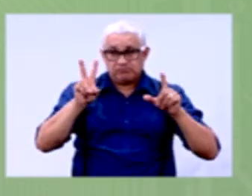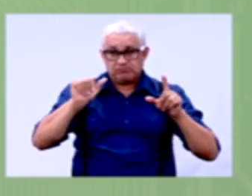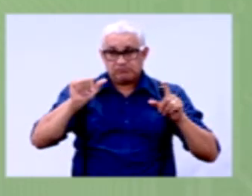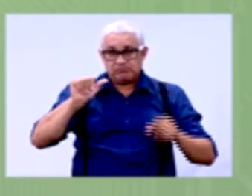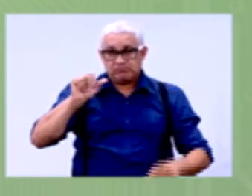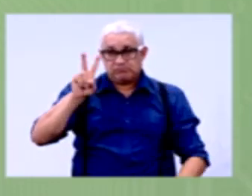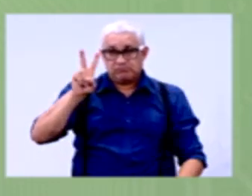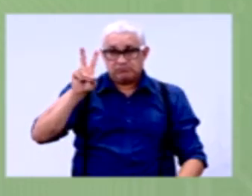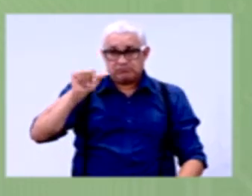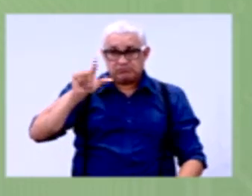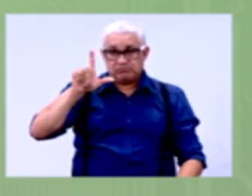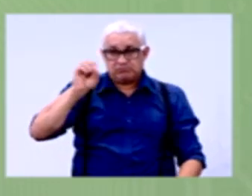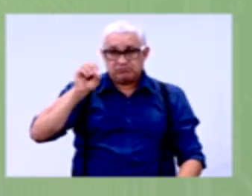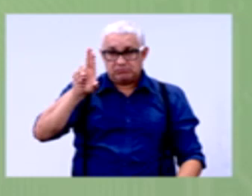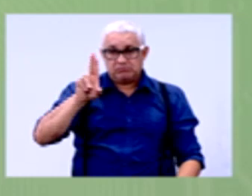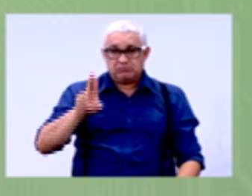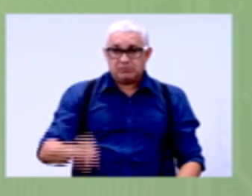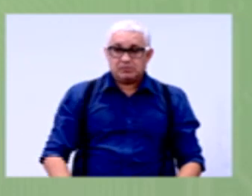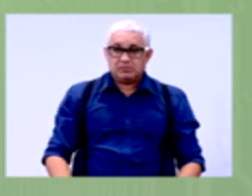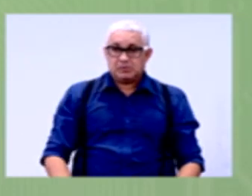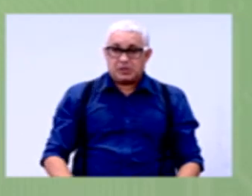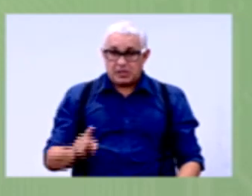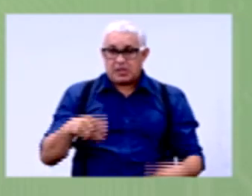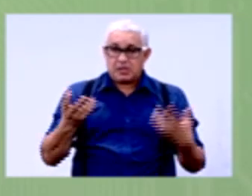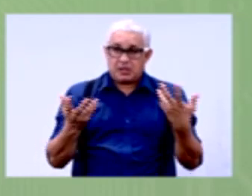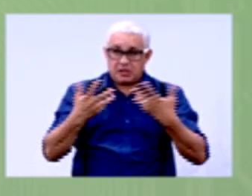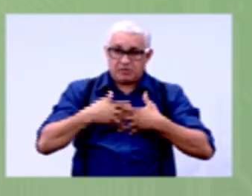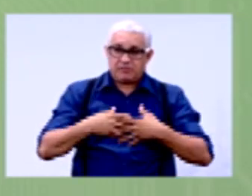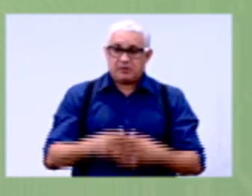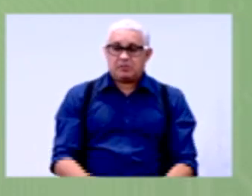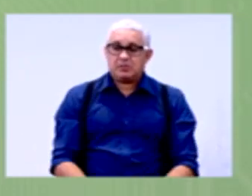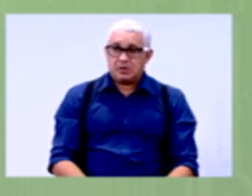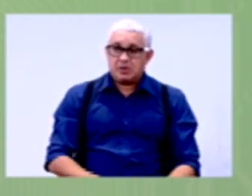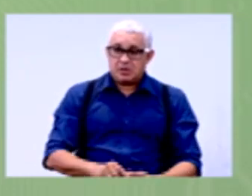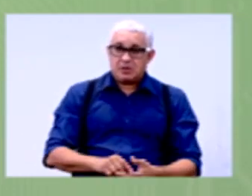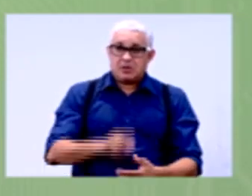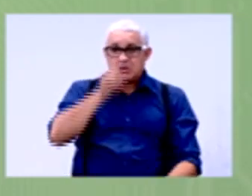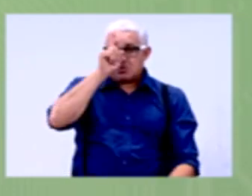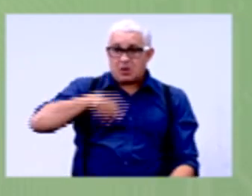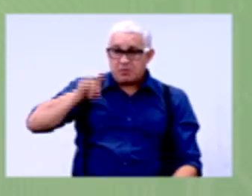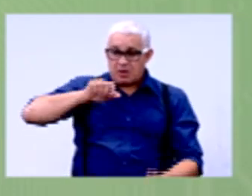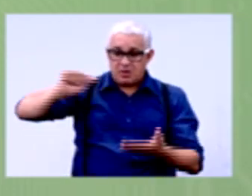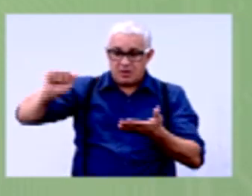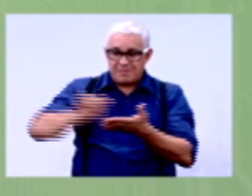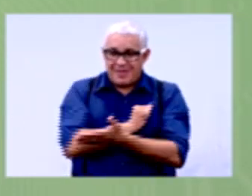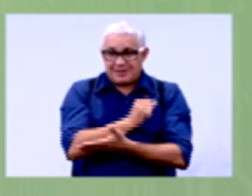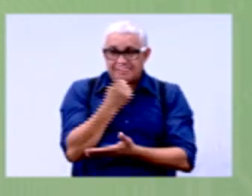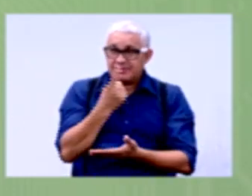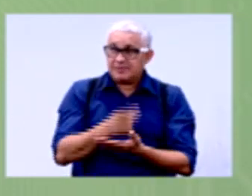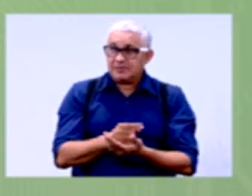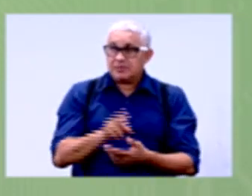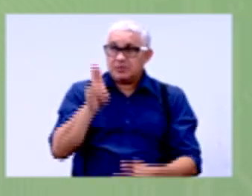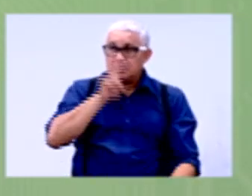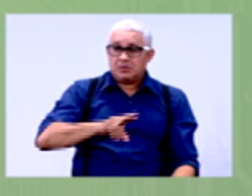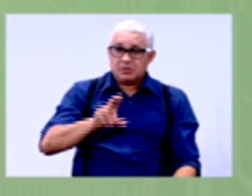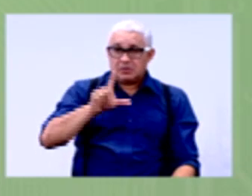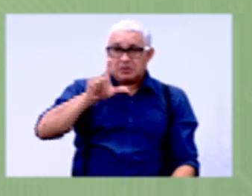aqui, que é Instituto Federal. Para excluir um registro, né, a gente utiliza local